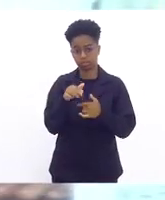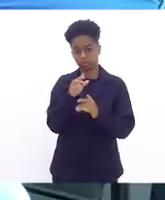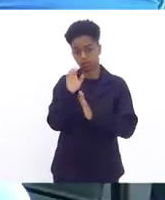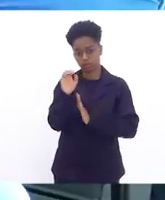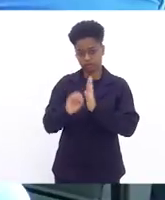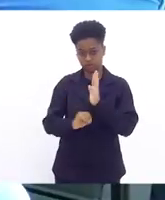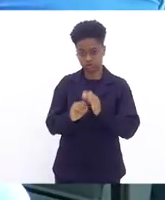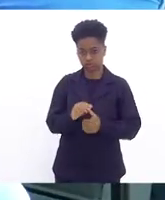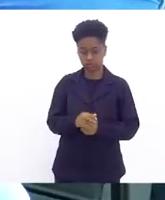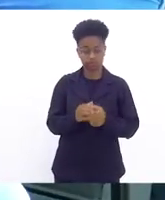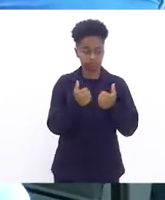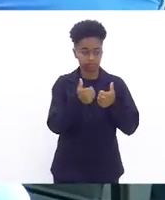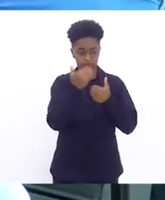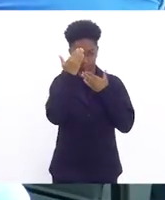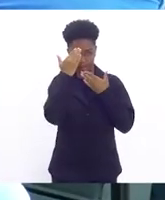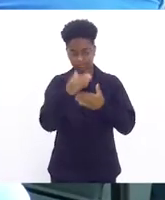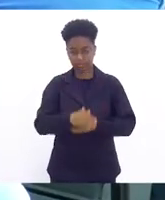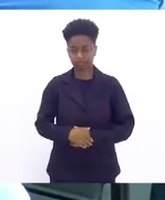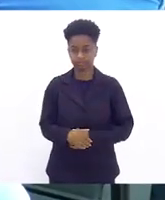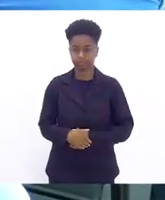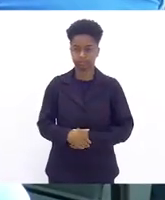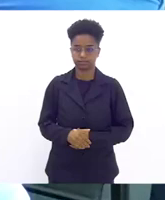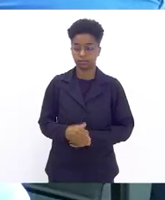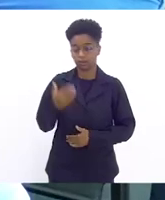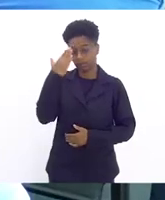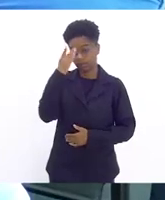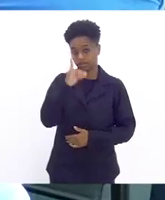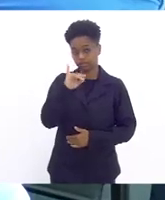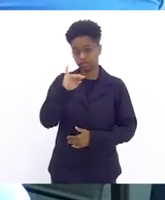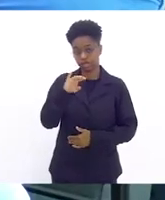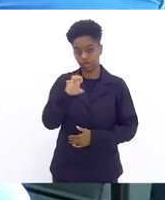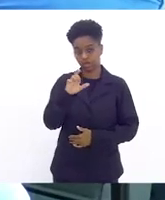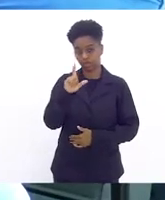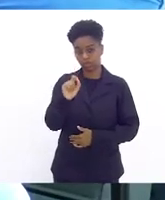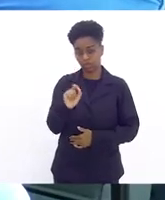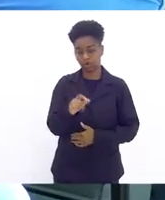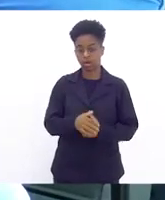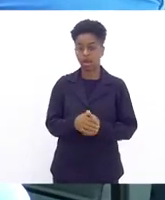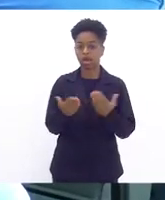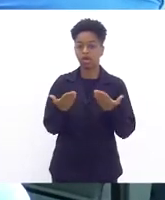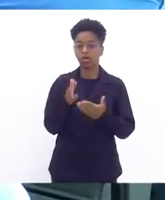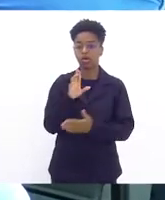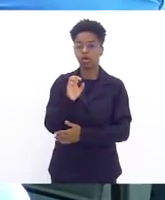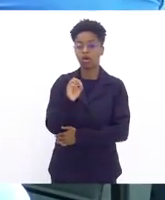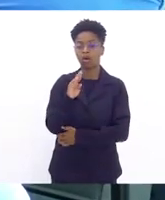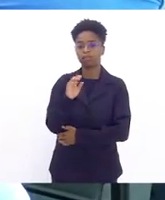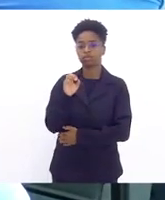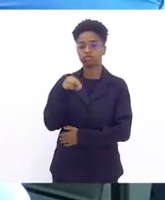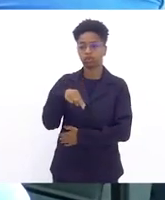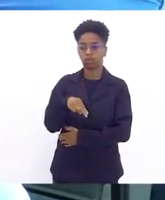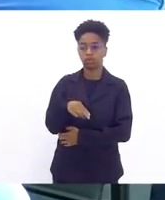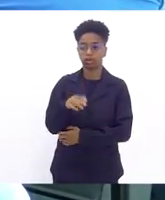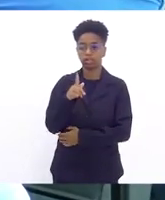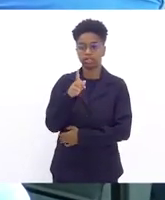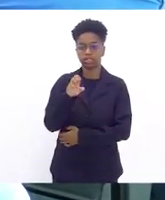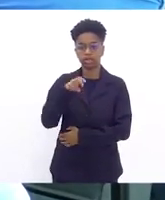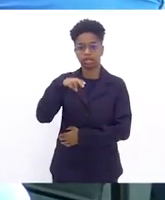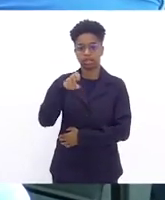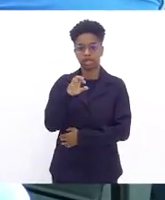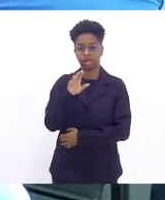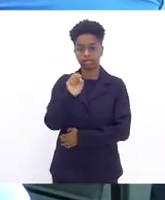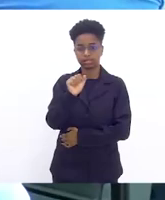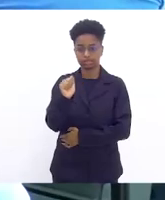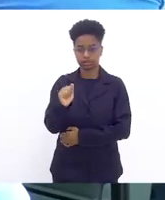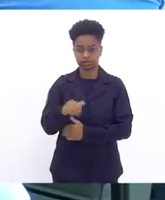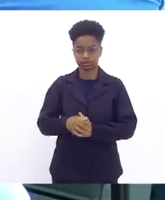Muito obrigado gente Obrigado Diego Dr Robson cardinelli por gentileza da genesa